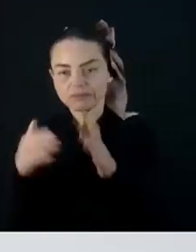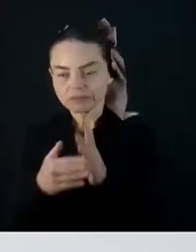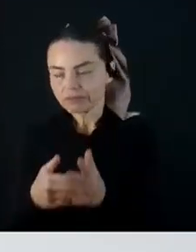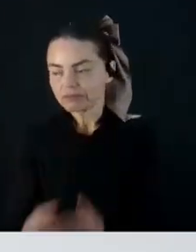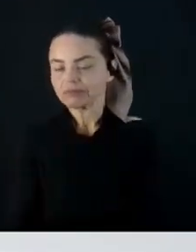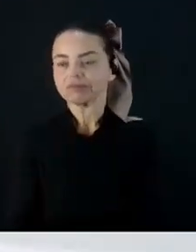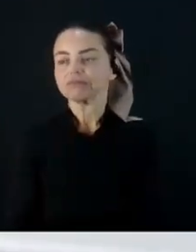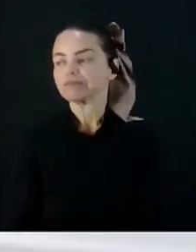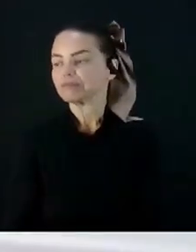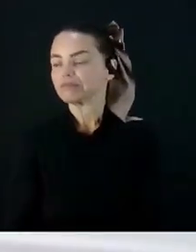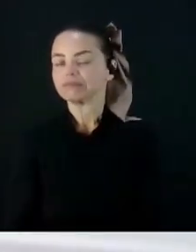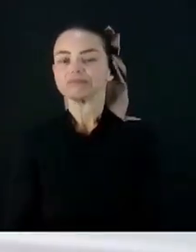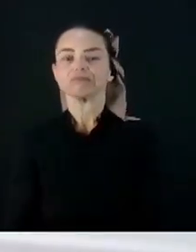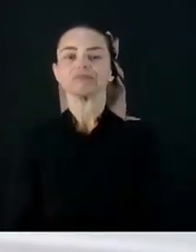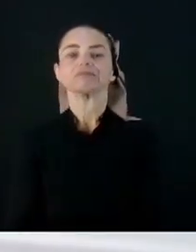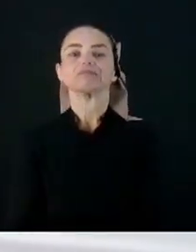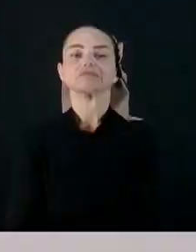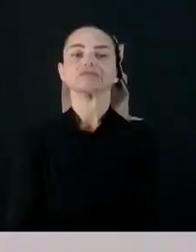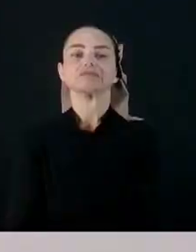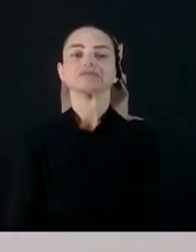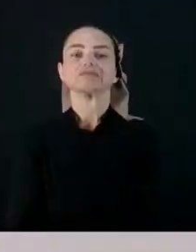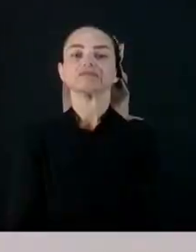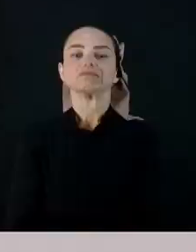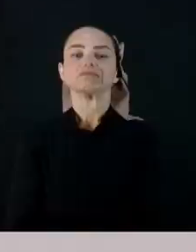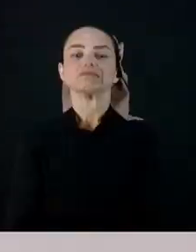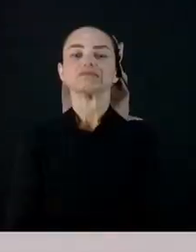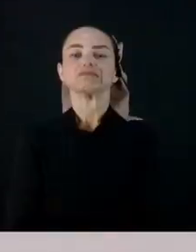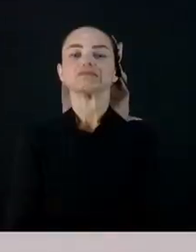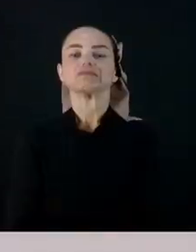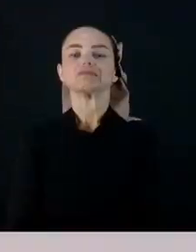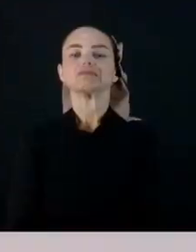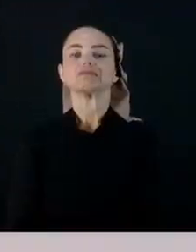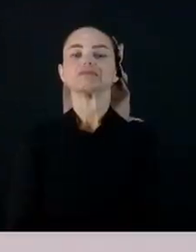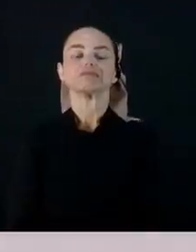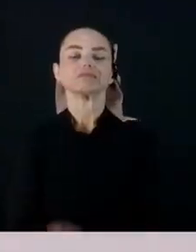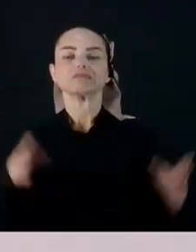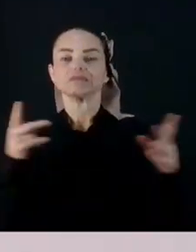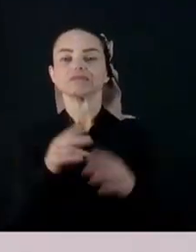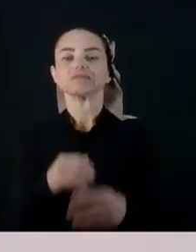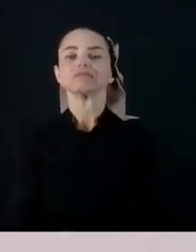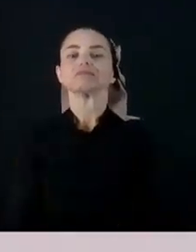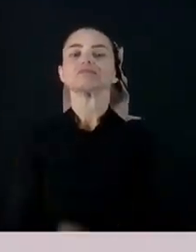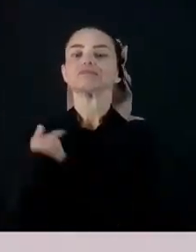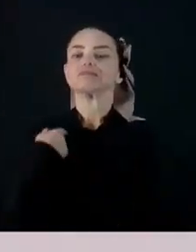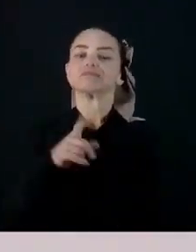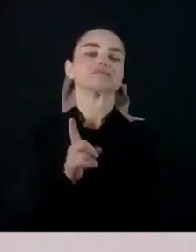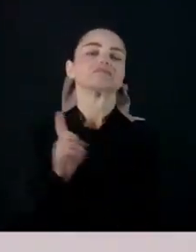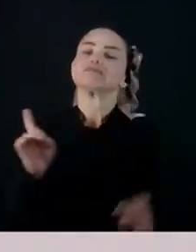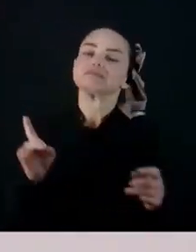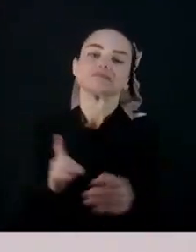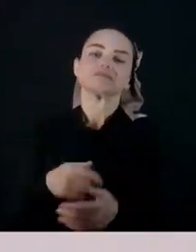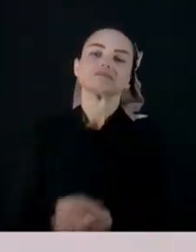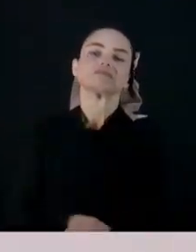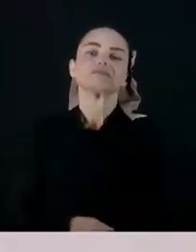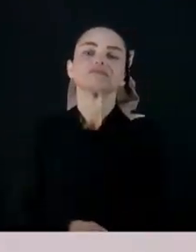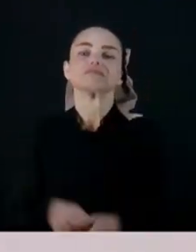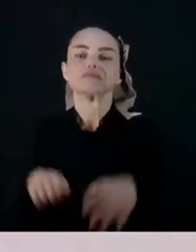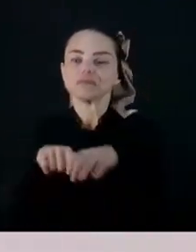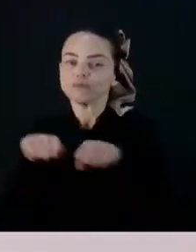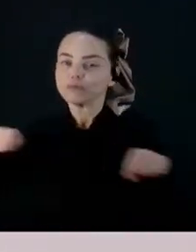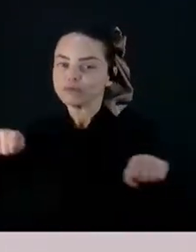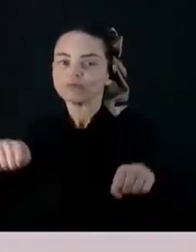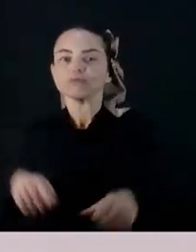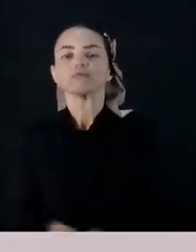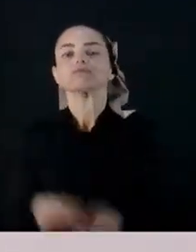aqui agora. Assim, né? Isso, esse acabamento todo, né? E aí é só passar o cordão. Aqui. É a mesma